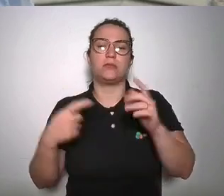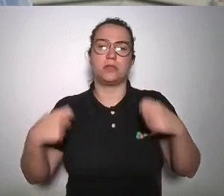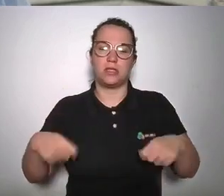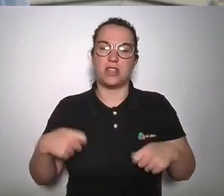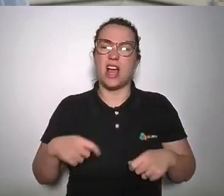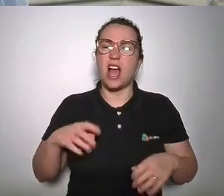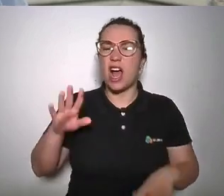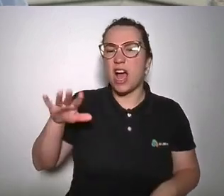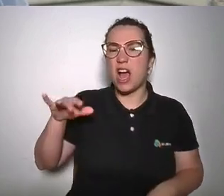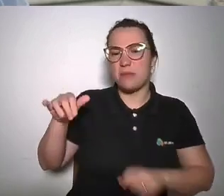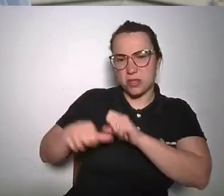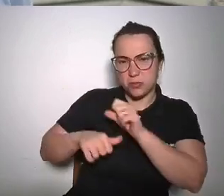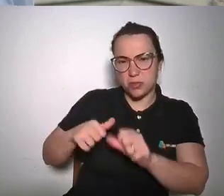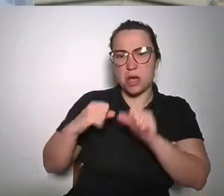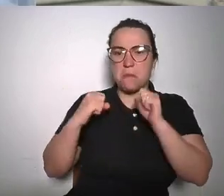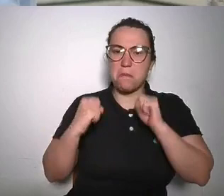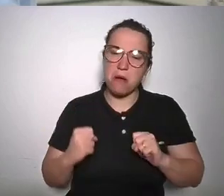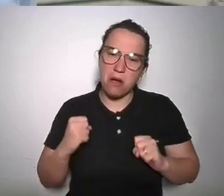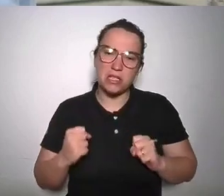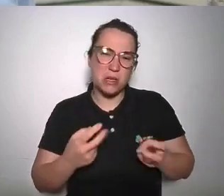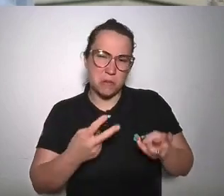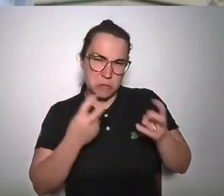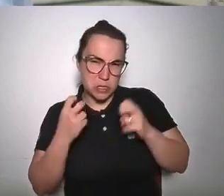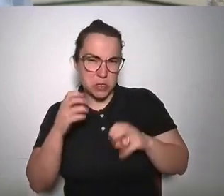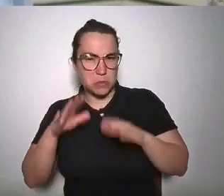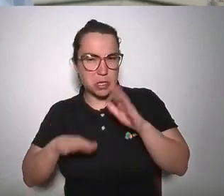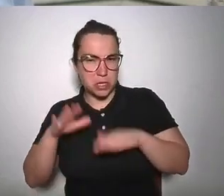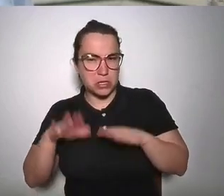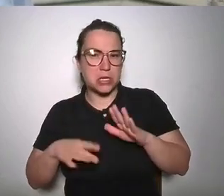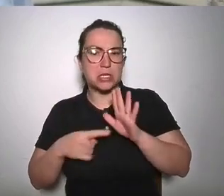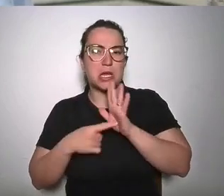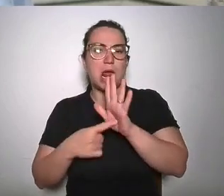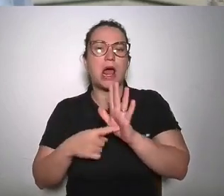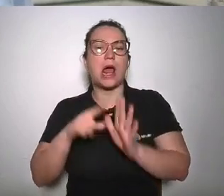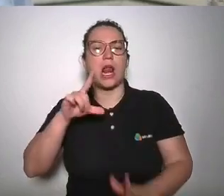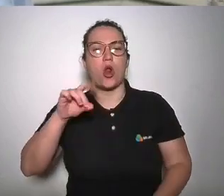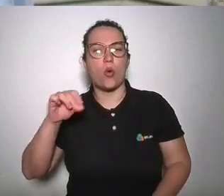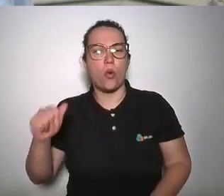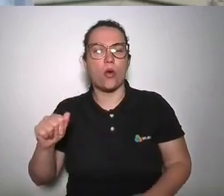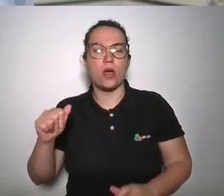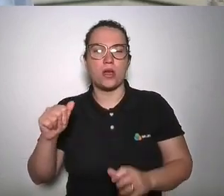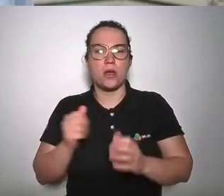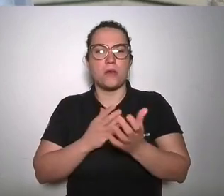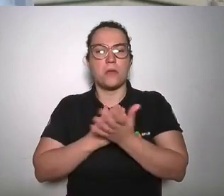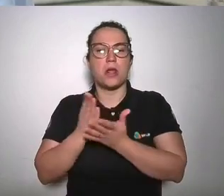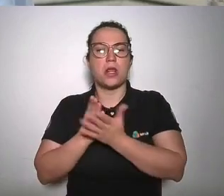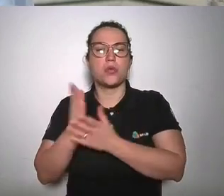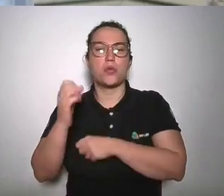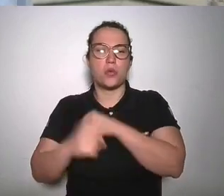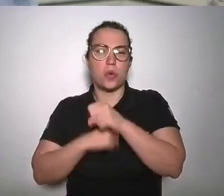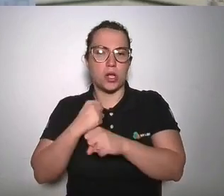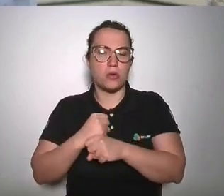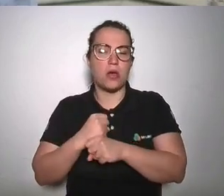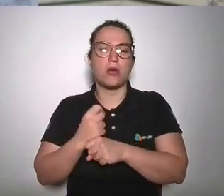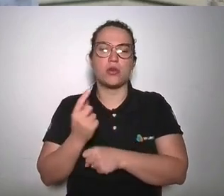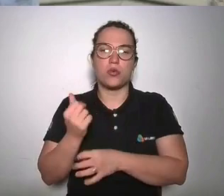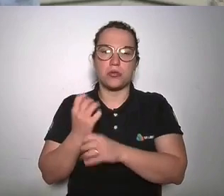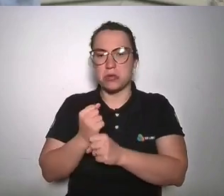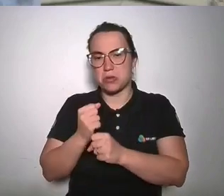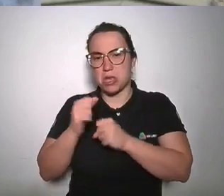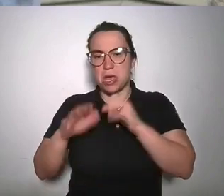mudar algumas coisas, às vezes a gente percebe que a Lei de Diretrizes Orçamentárias, o Plano Plurianual e o próprio orçamento, às